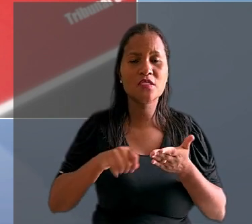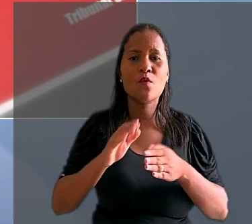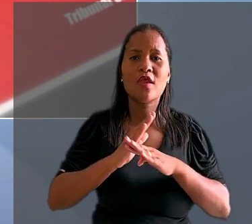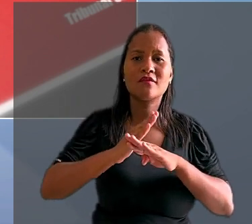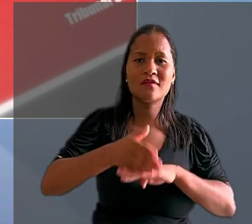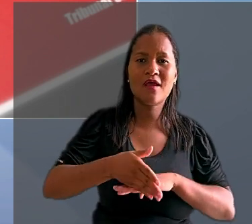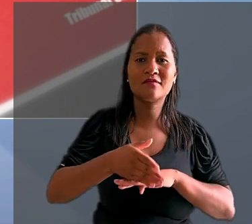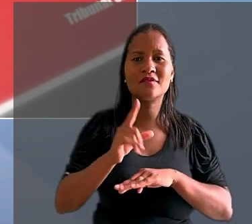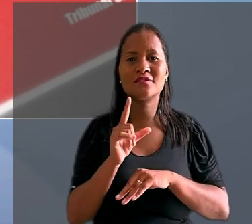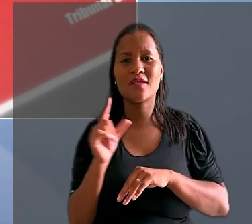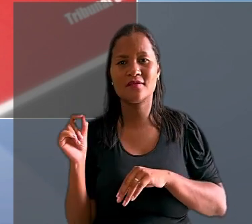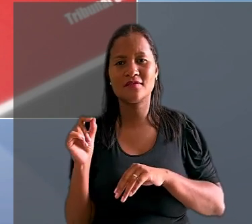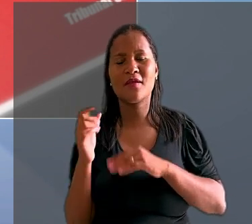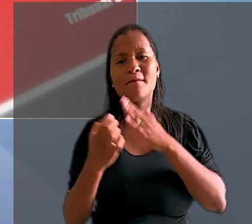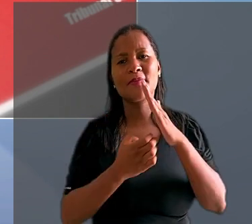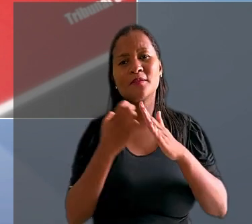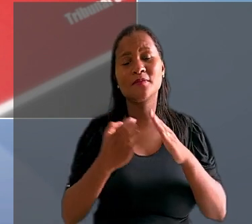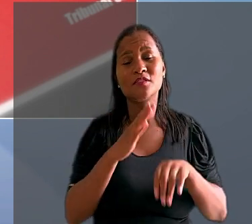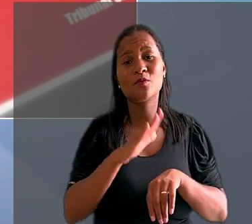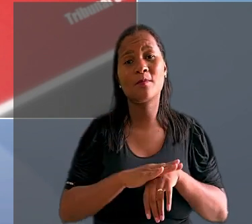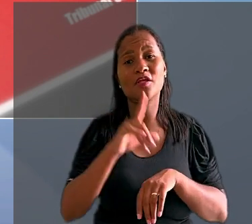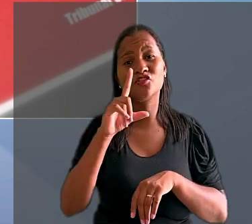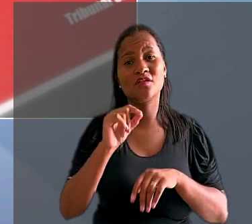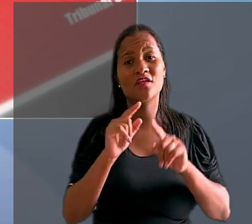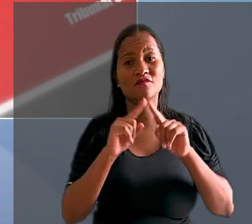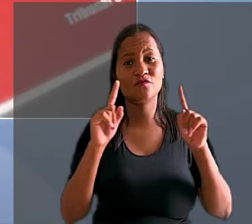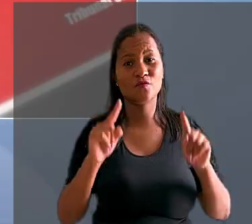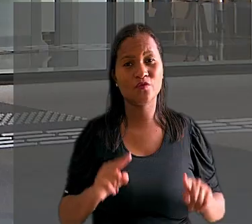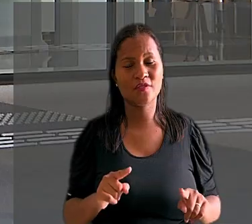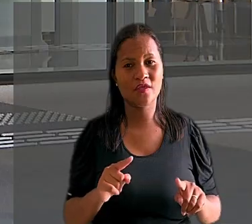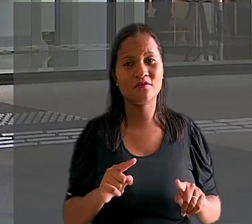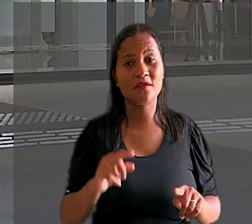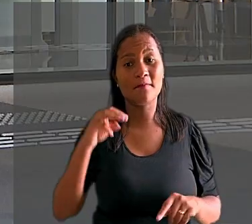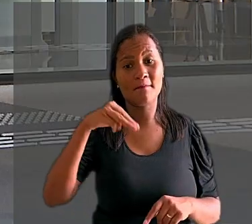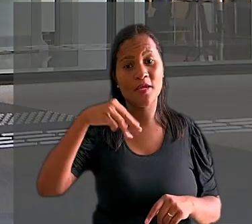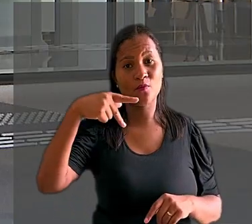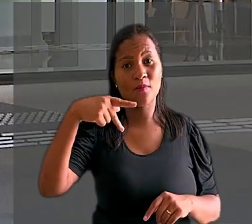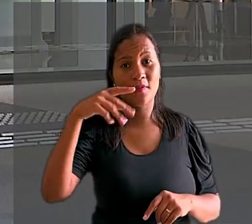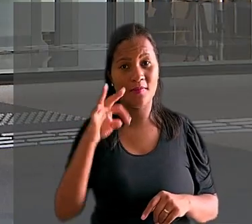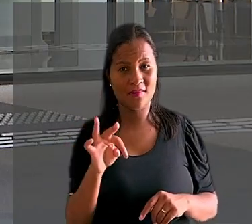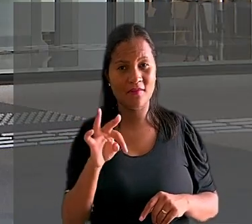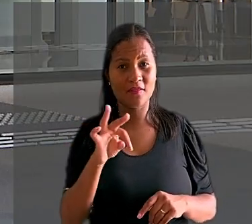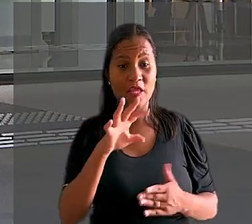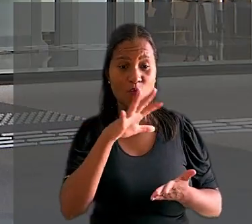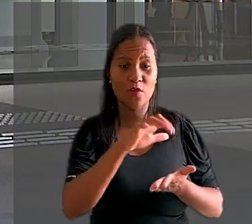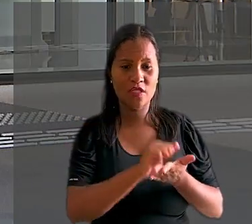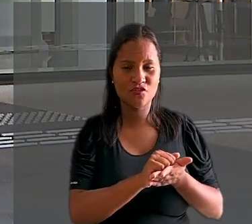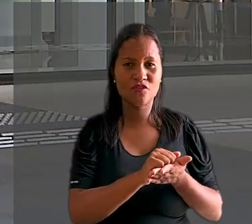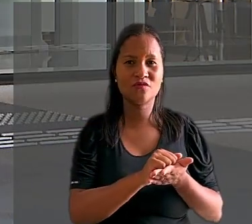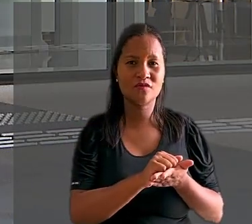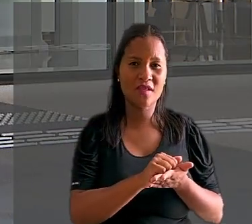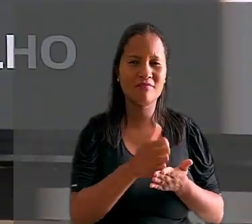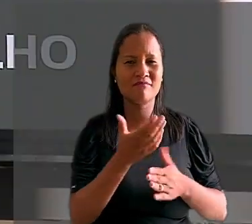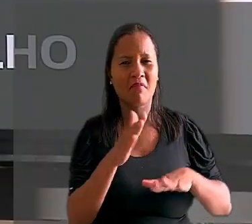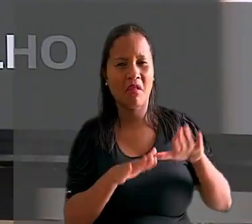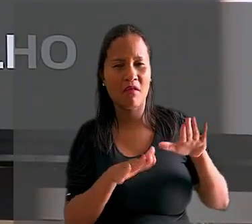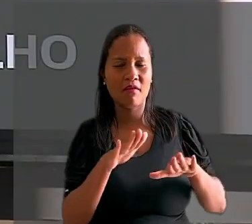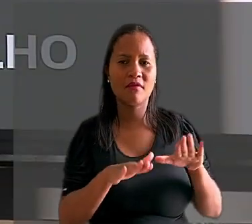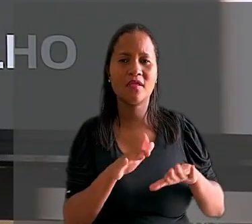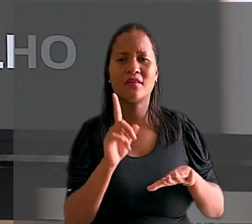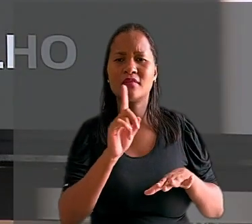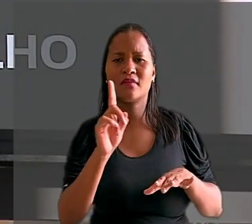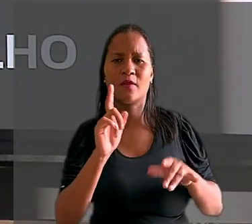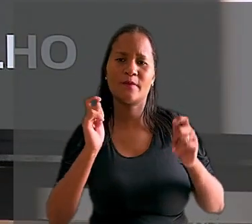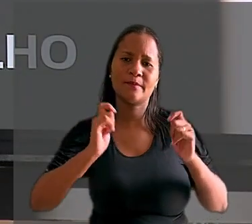entrada e de saída para empresas com mais de 10 empregados. Para o MPT, o registro por exceção não